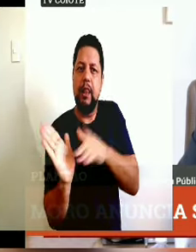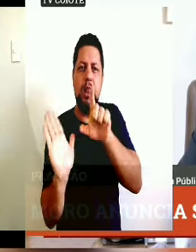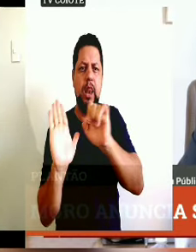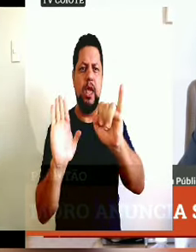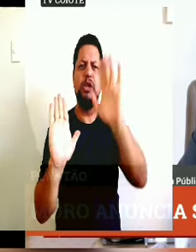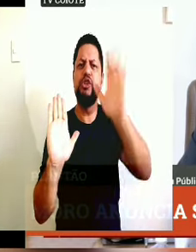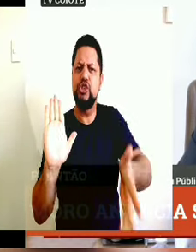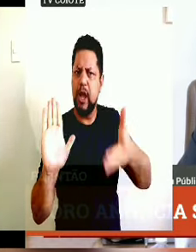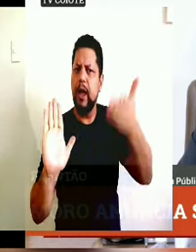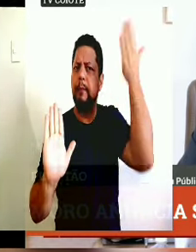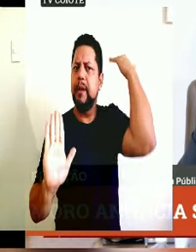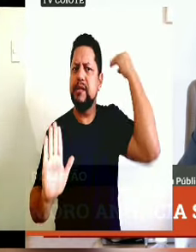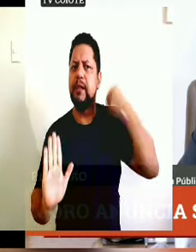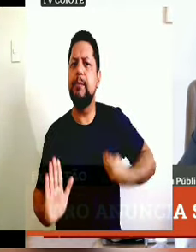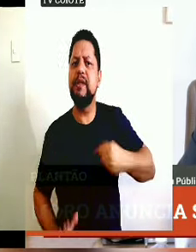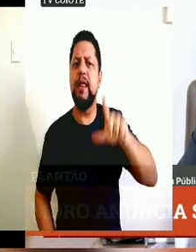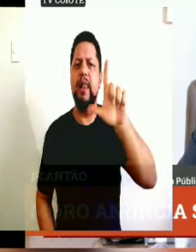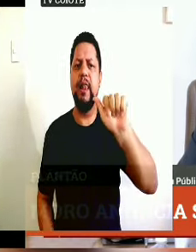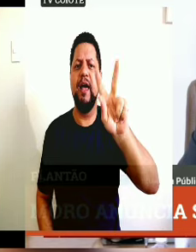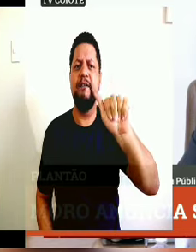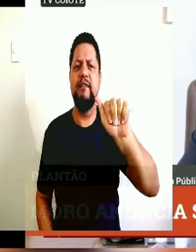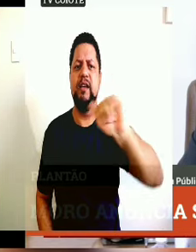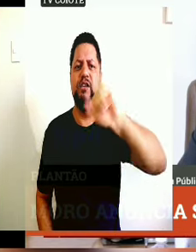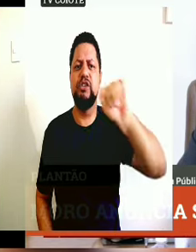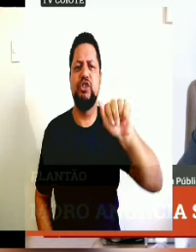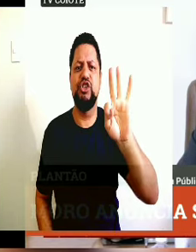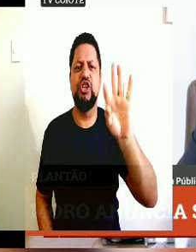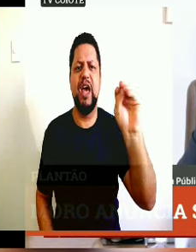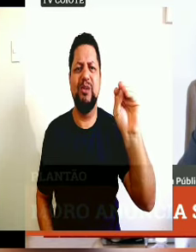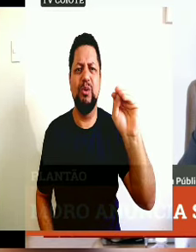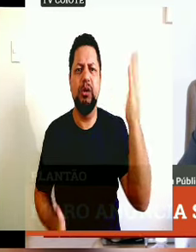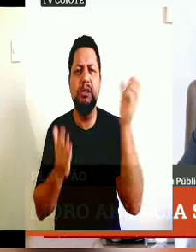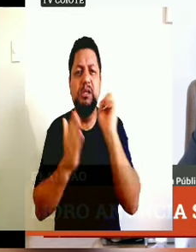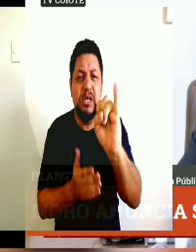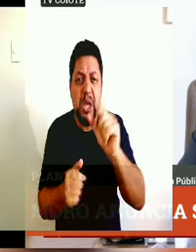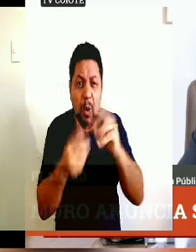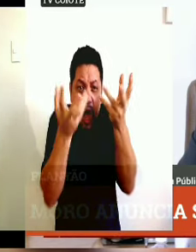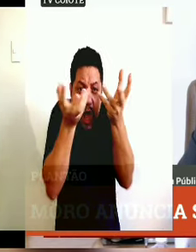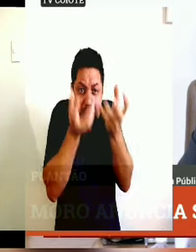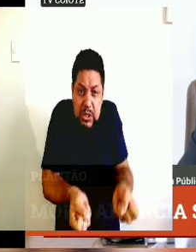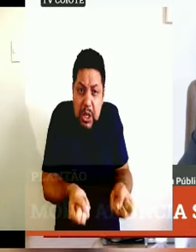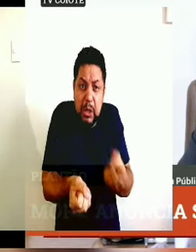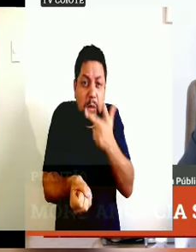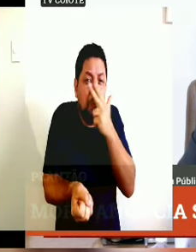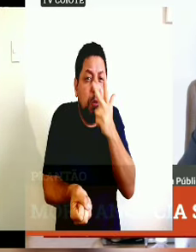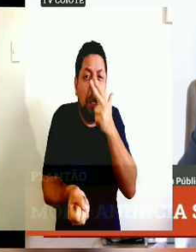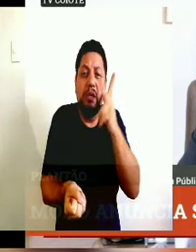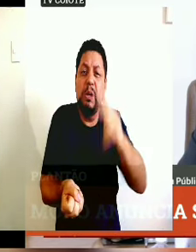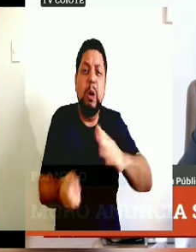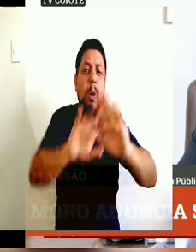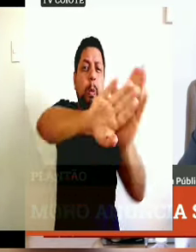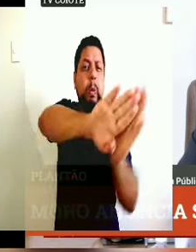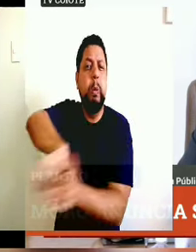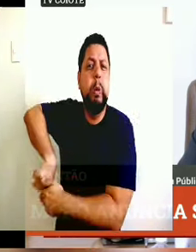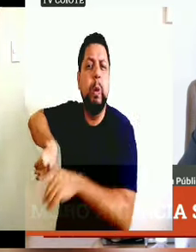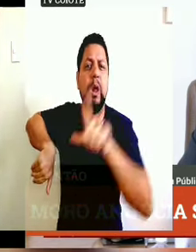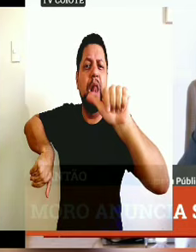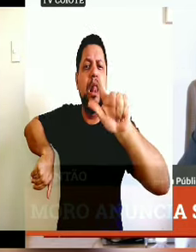Jato. Seria ali um tiro da Lava Jato se houvesse substituição